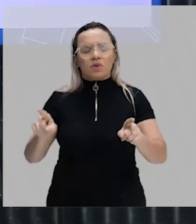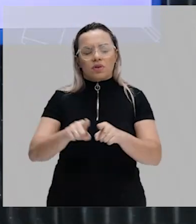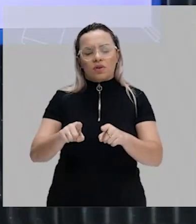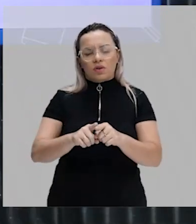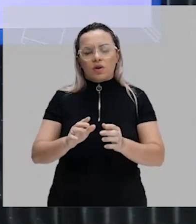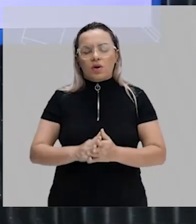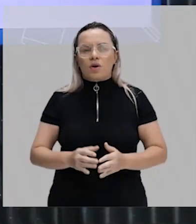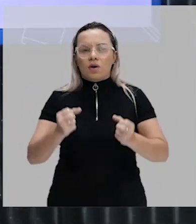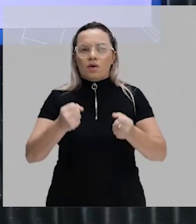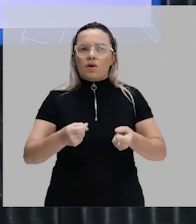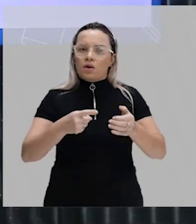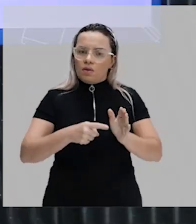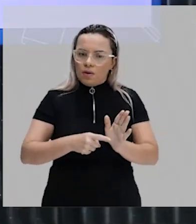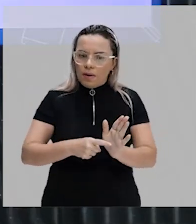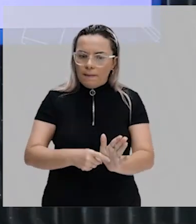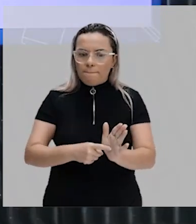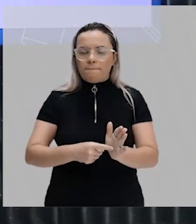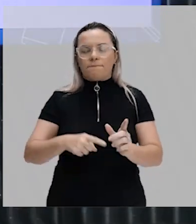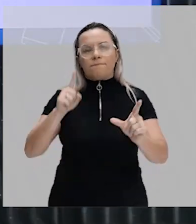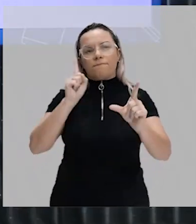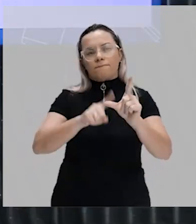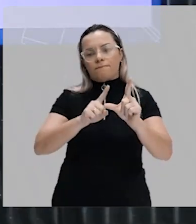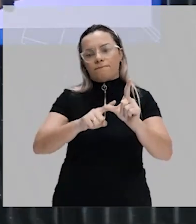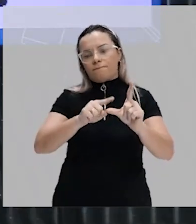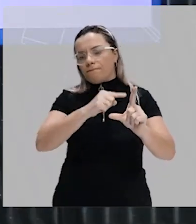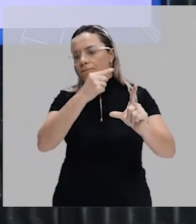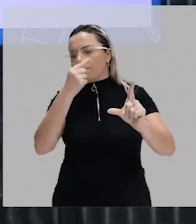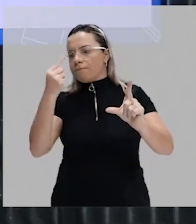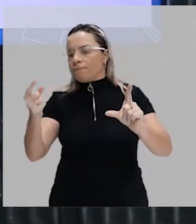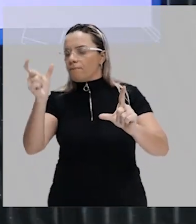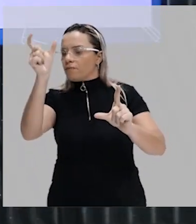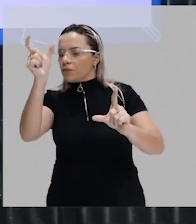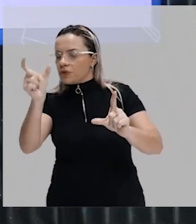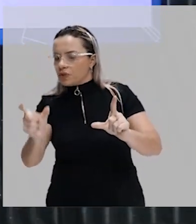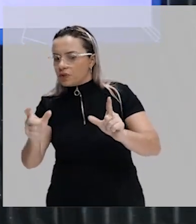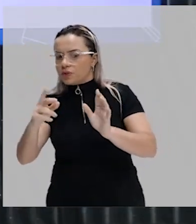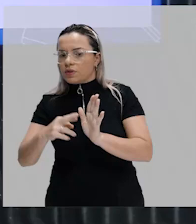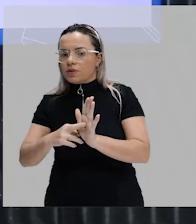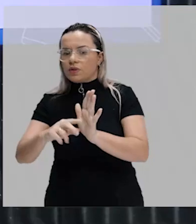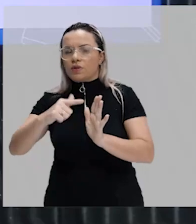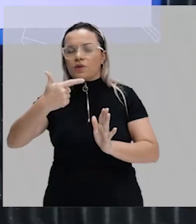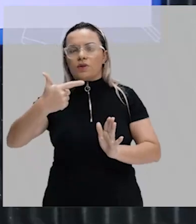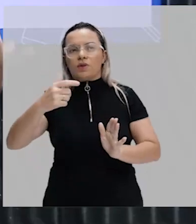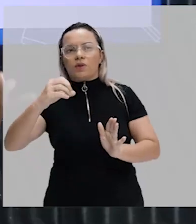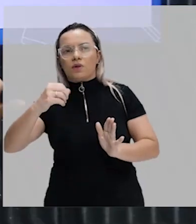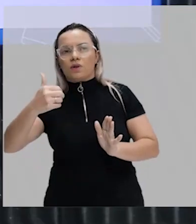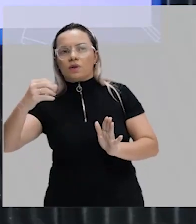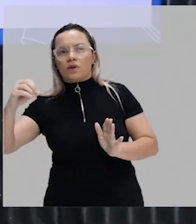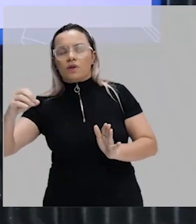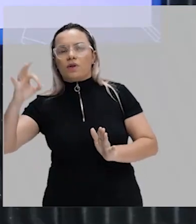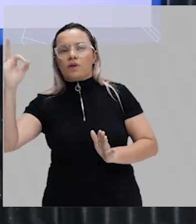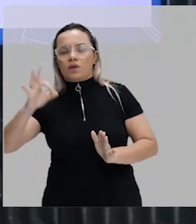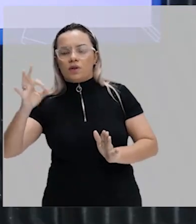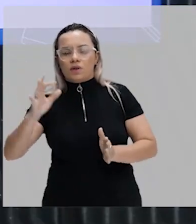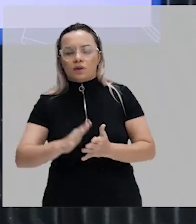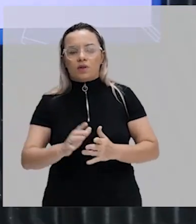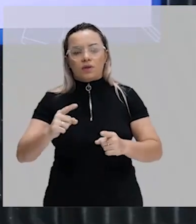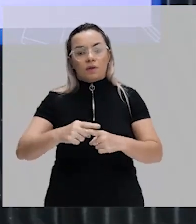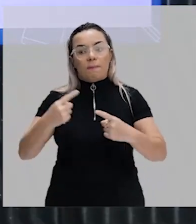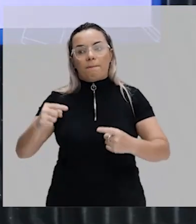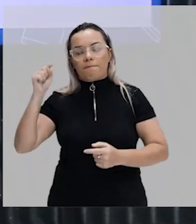forma genérica com essas letras e posso representar lá para 2010 os percentuais. Mas